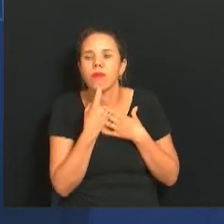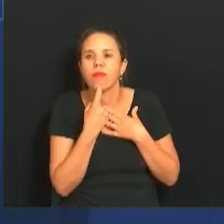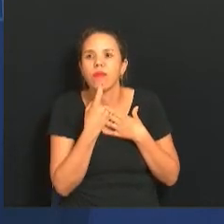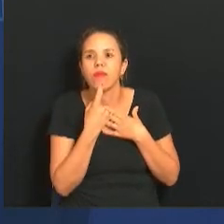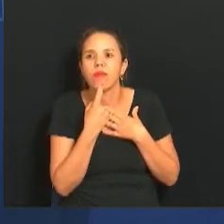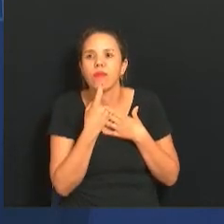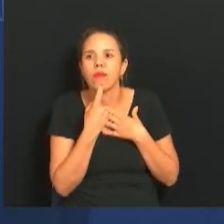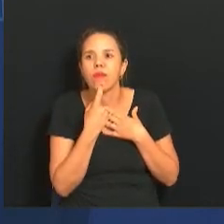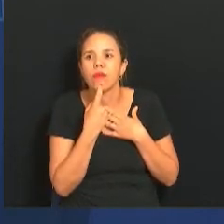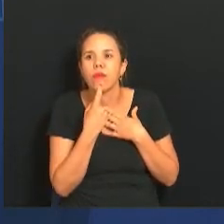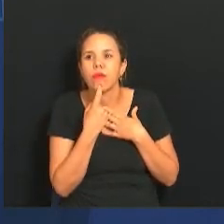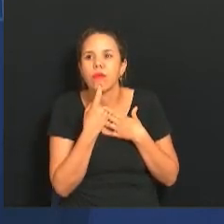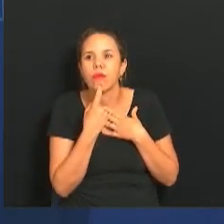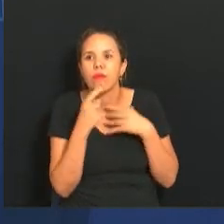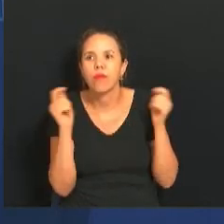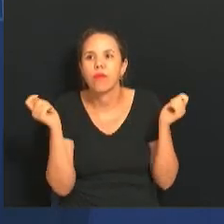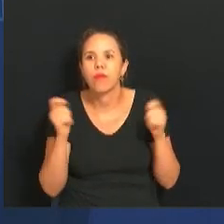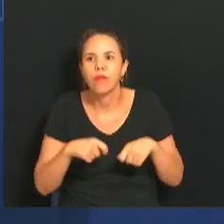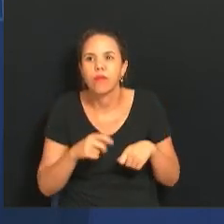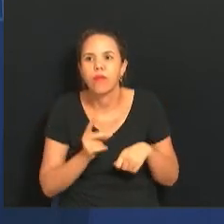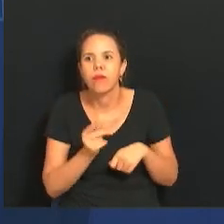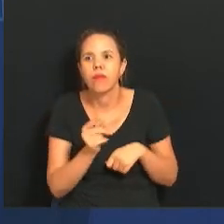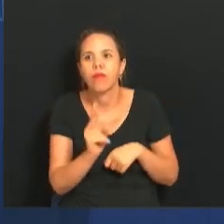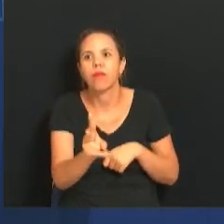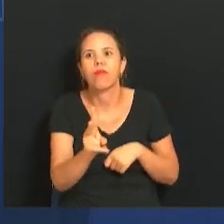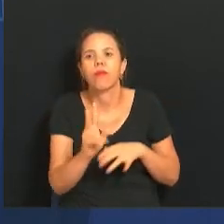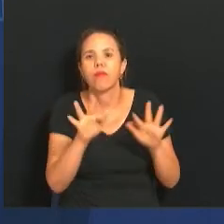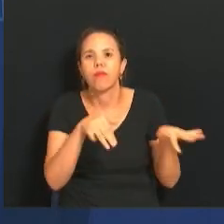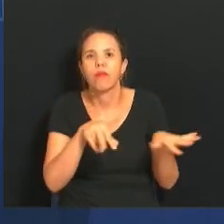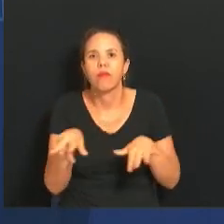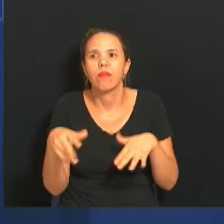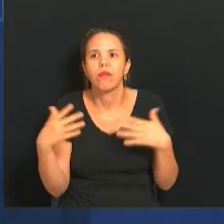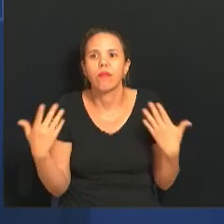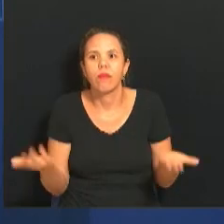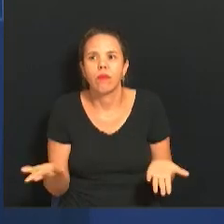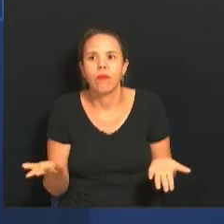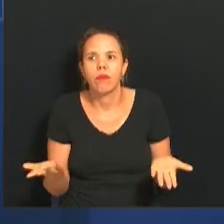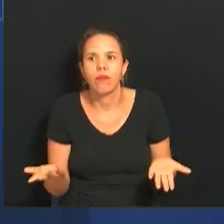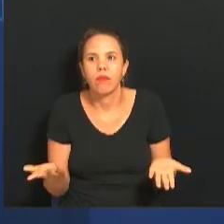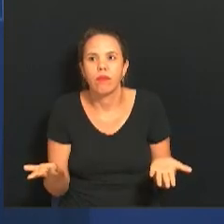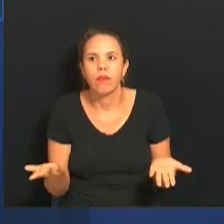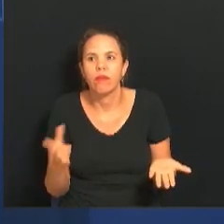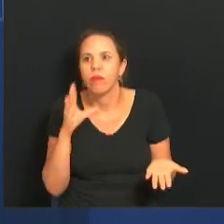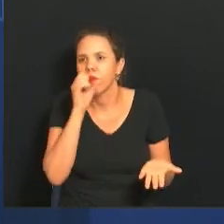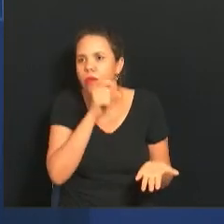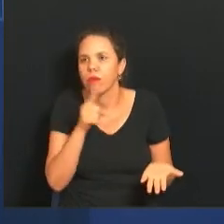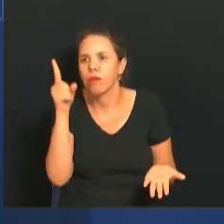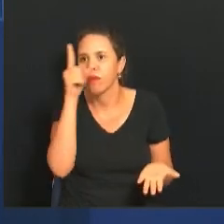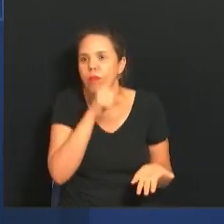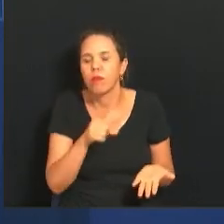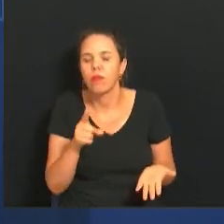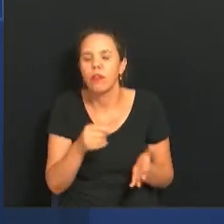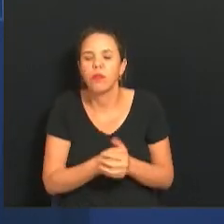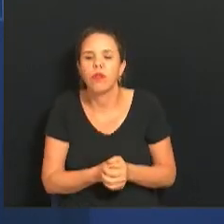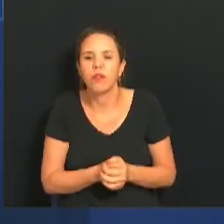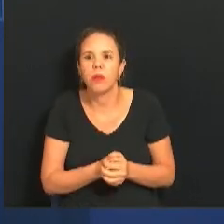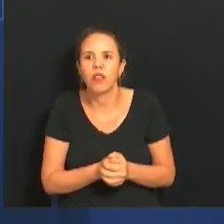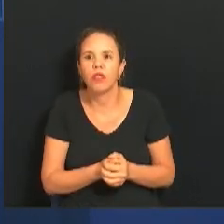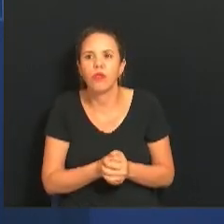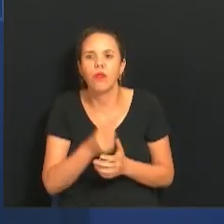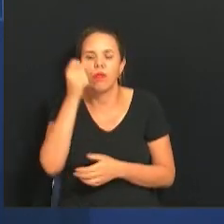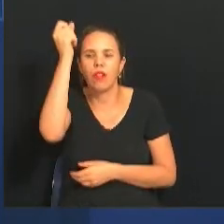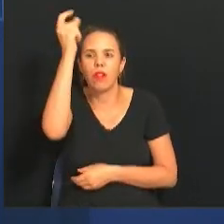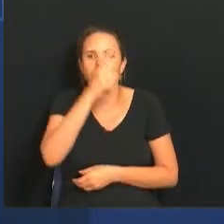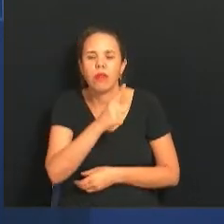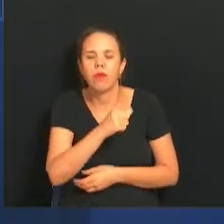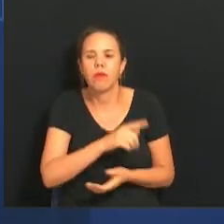inclusive essa condição, ela permanece para o fim de semana, viu? Tanto no sábado quanto no domingo, o sol